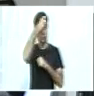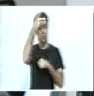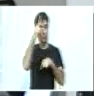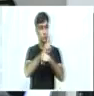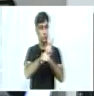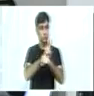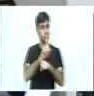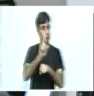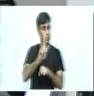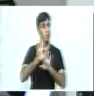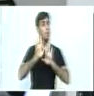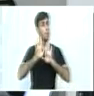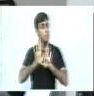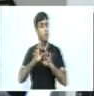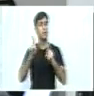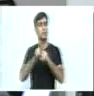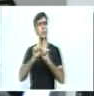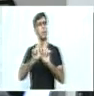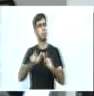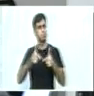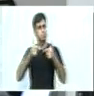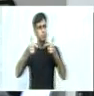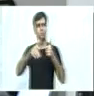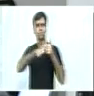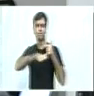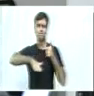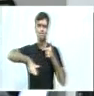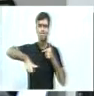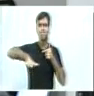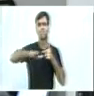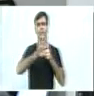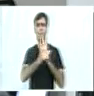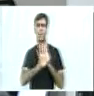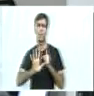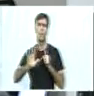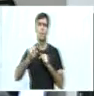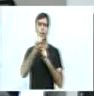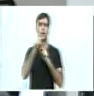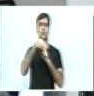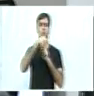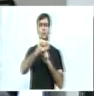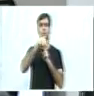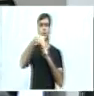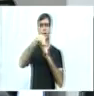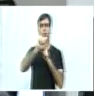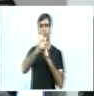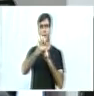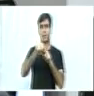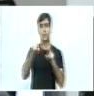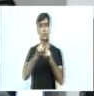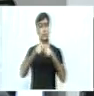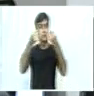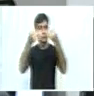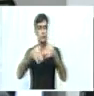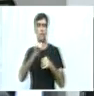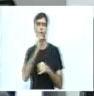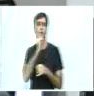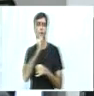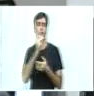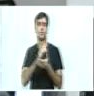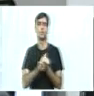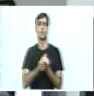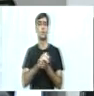Viçosa, mas por sua atuação em toda a zona da Mata Mineira. Citamos a título de exemplo